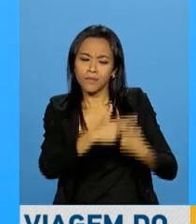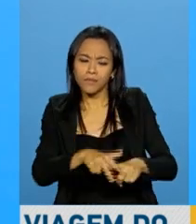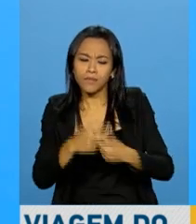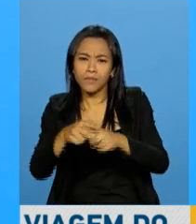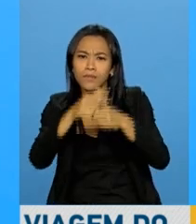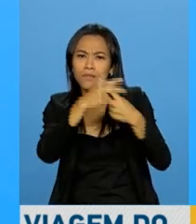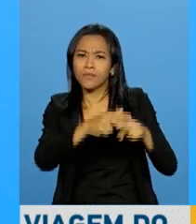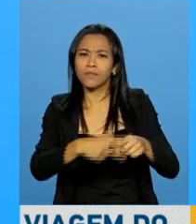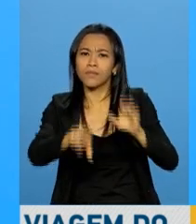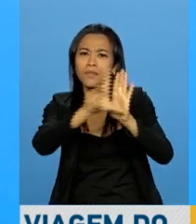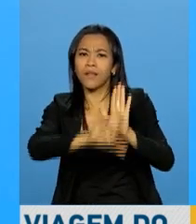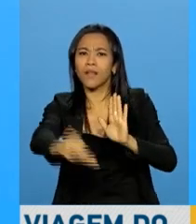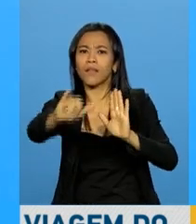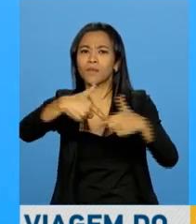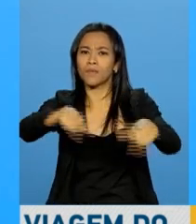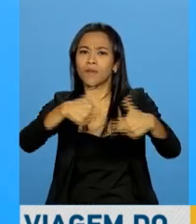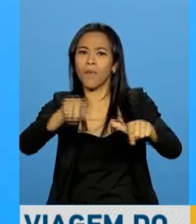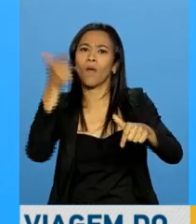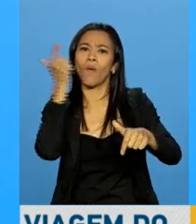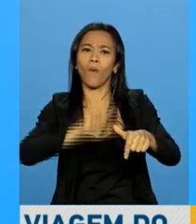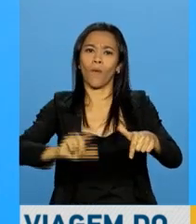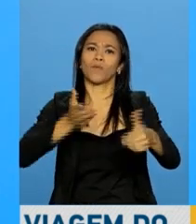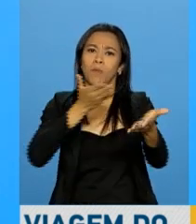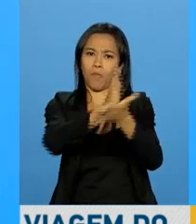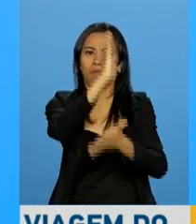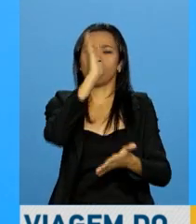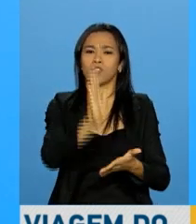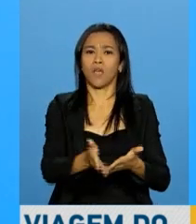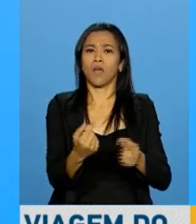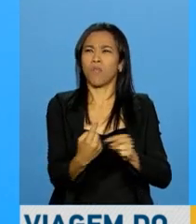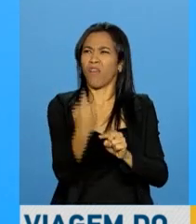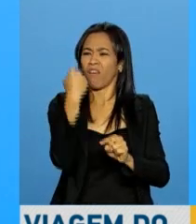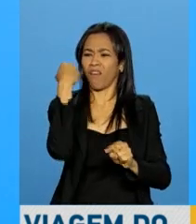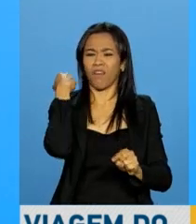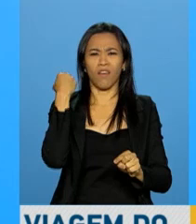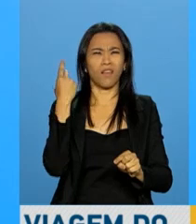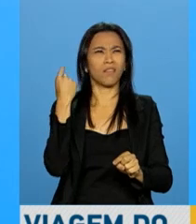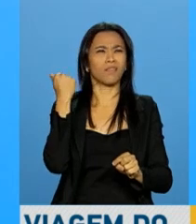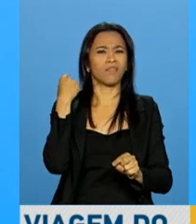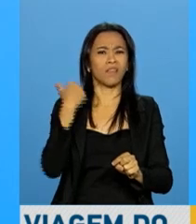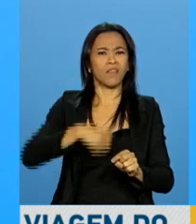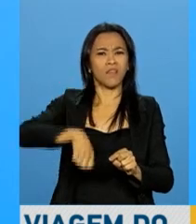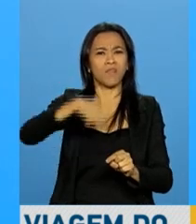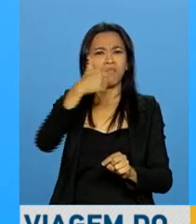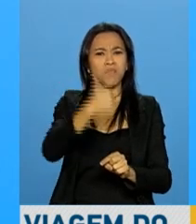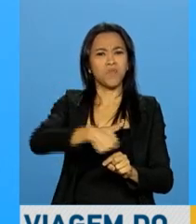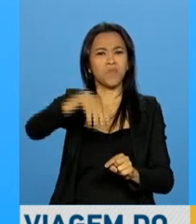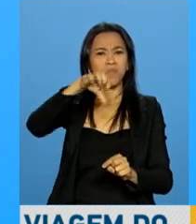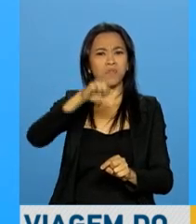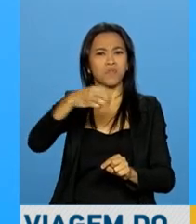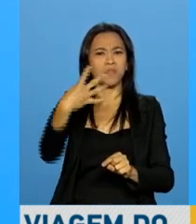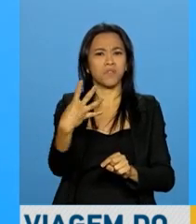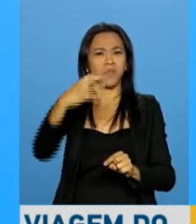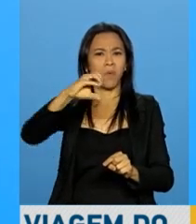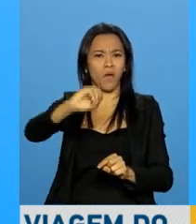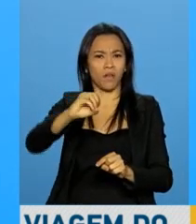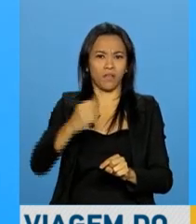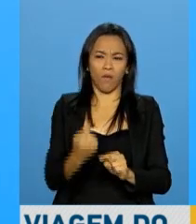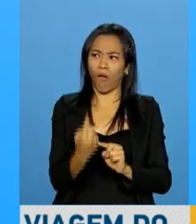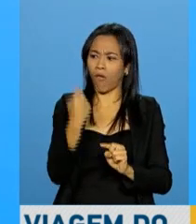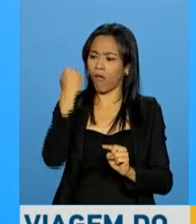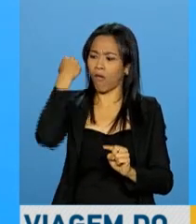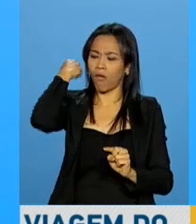cujos fundamentos remontavam, pelo menos, à década de 1940, com